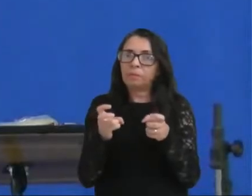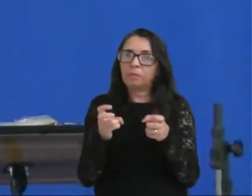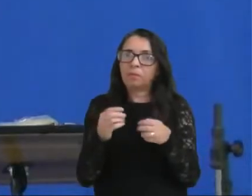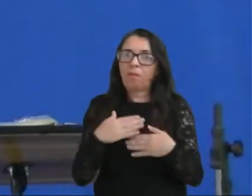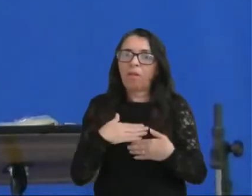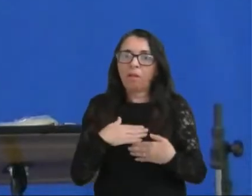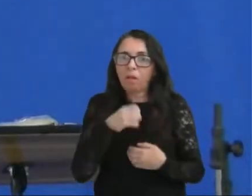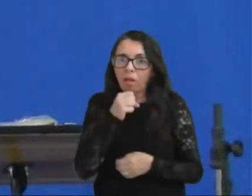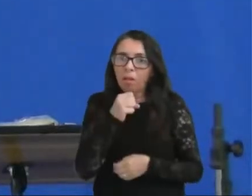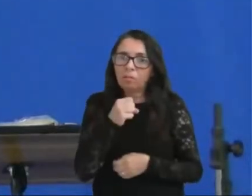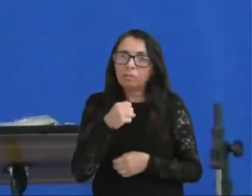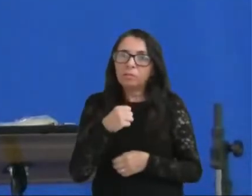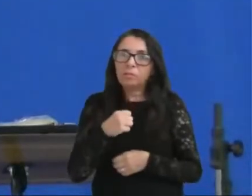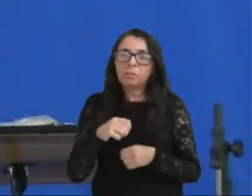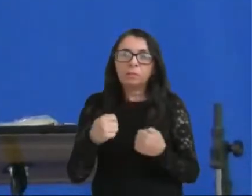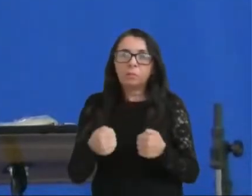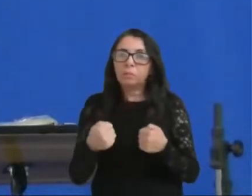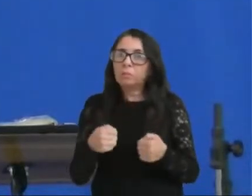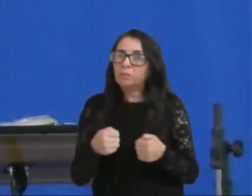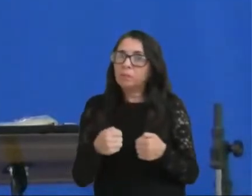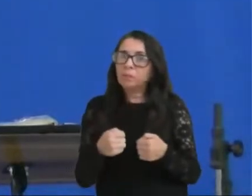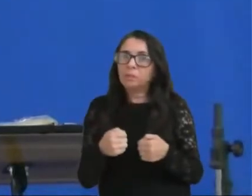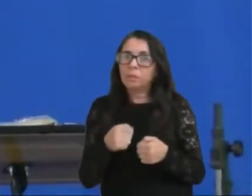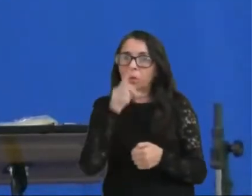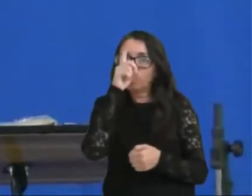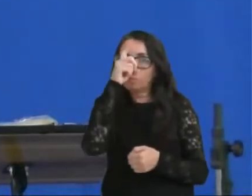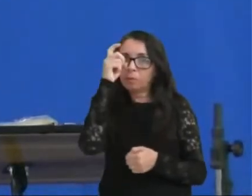estar compartilhando com vocês uma carta